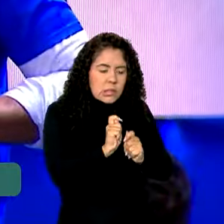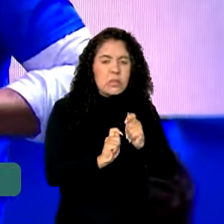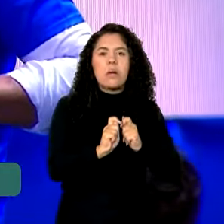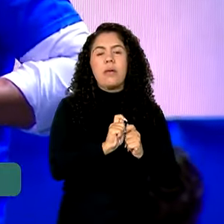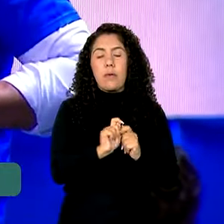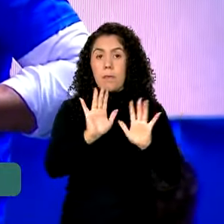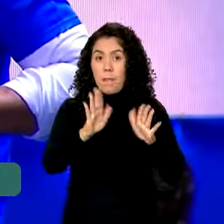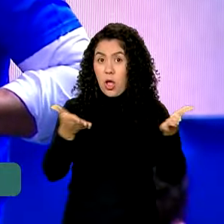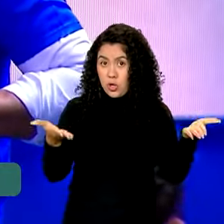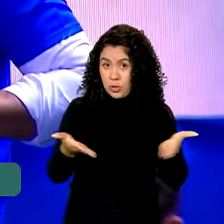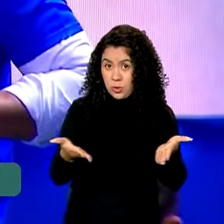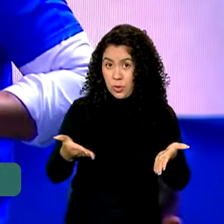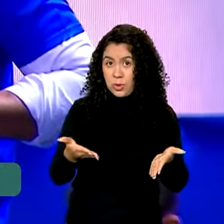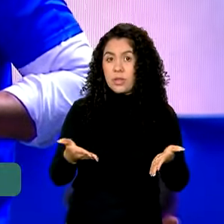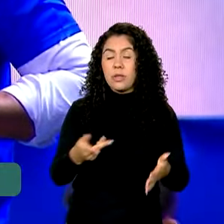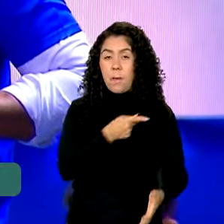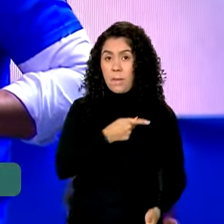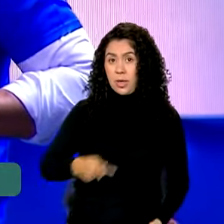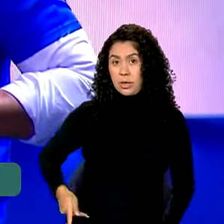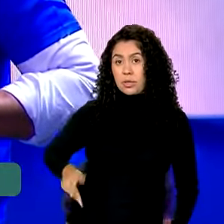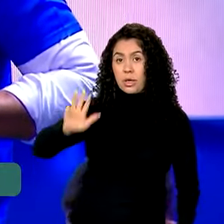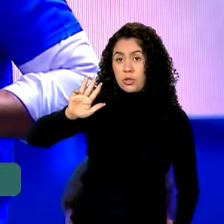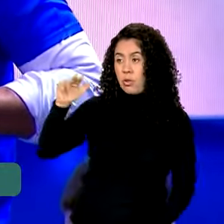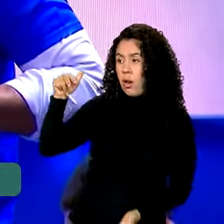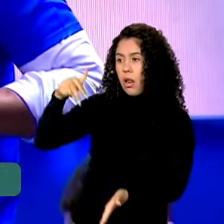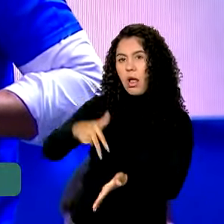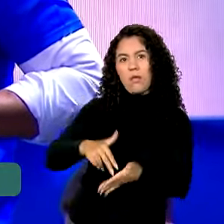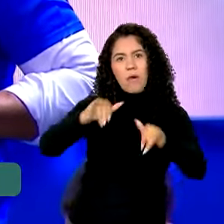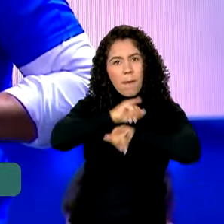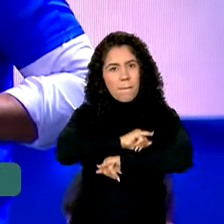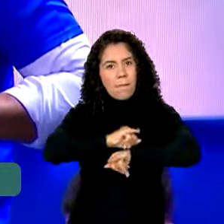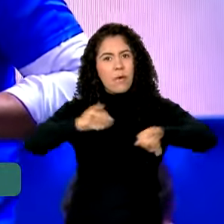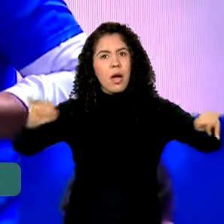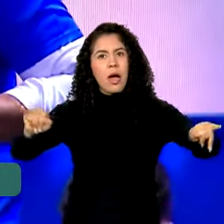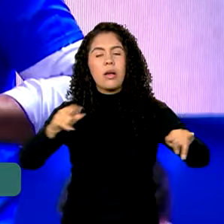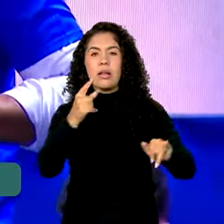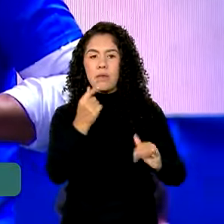hoje o presidente está anunciando que vai ampliar